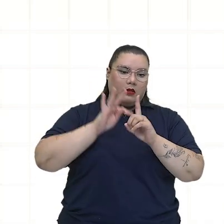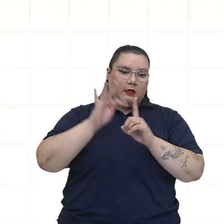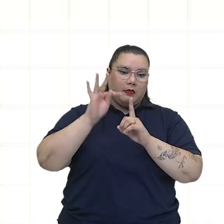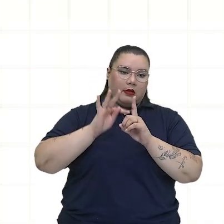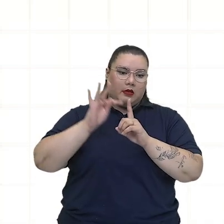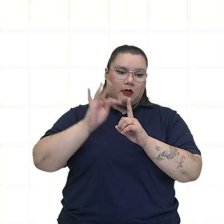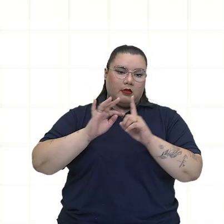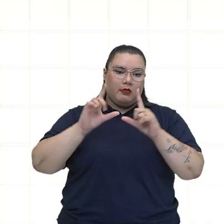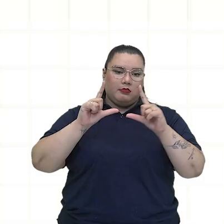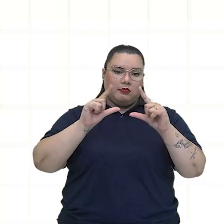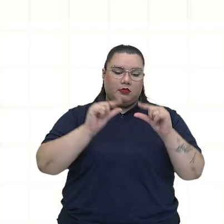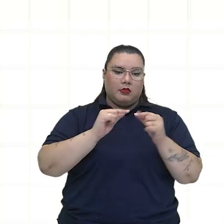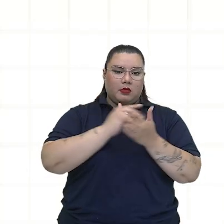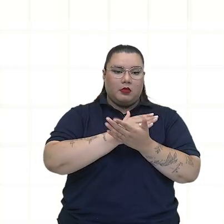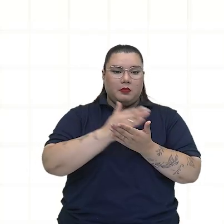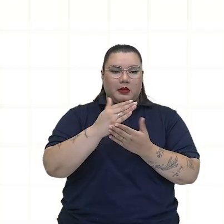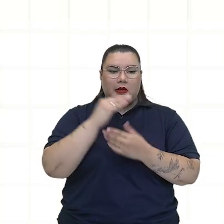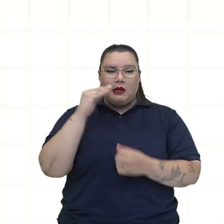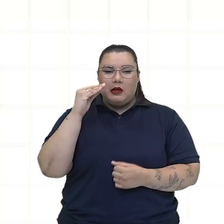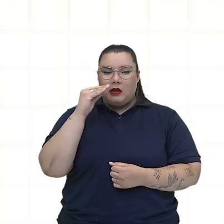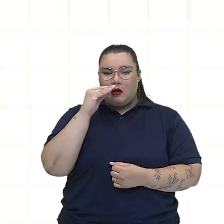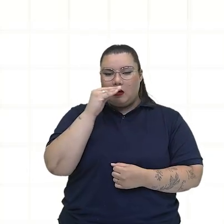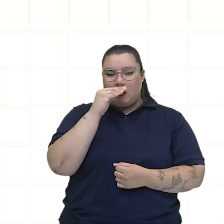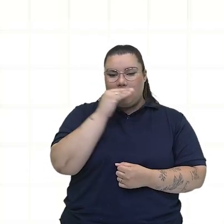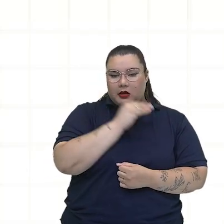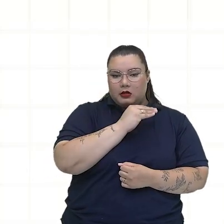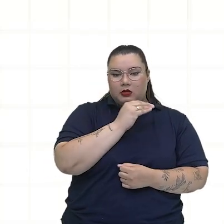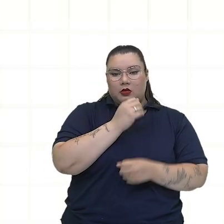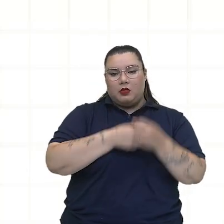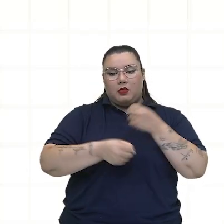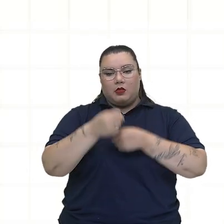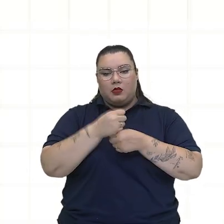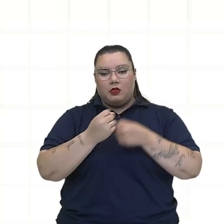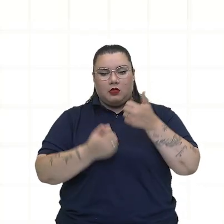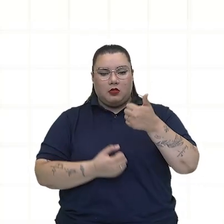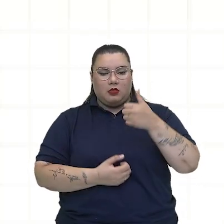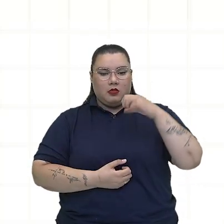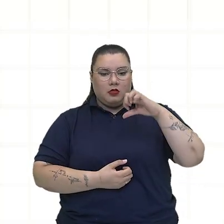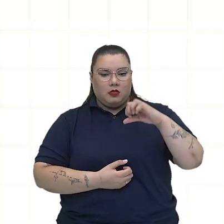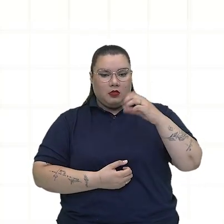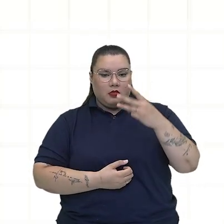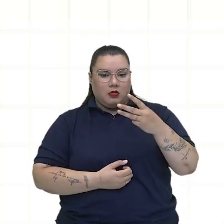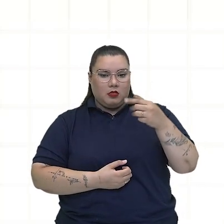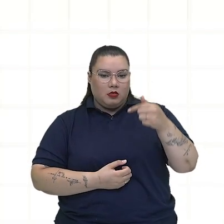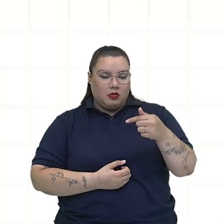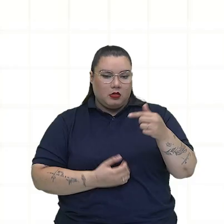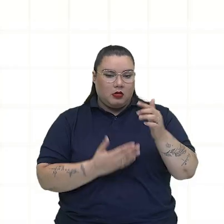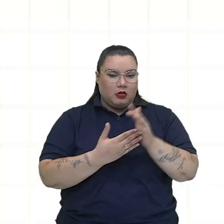e começou a ficar mais quente a partir de 1937,